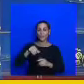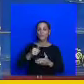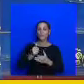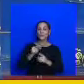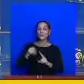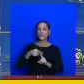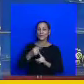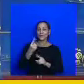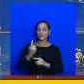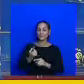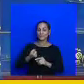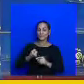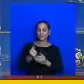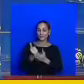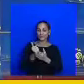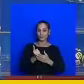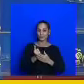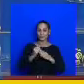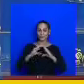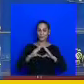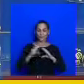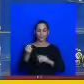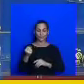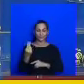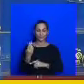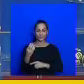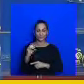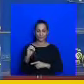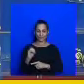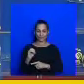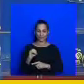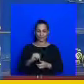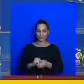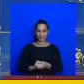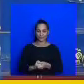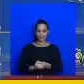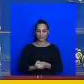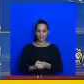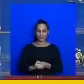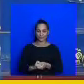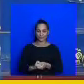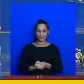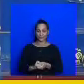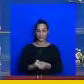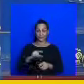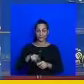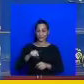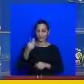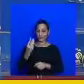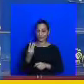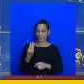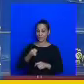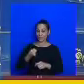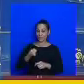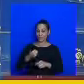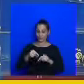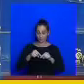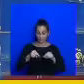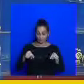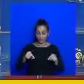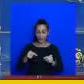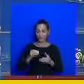número chegando. Bola branca, número 20. Branca, 20. Foram sorteados três números,